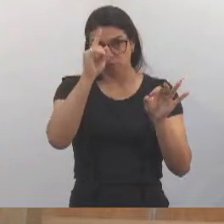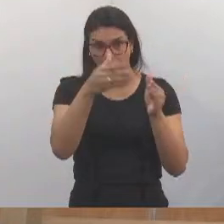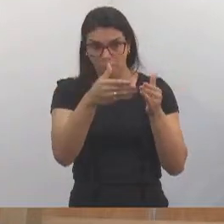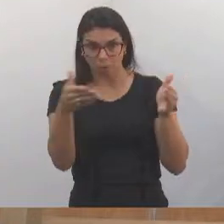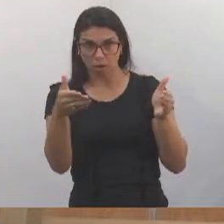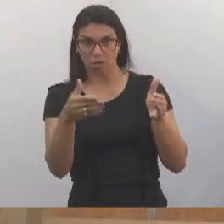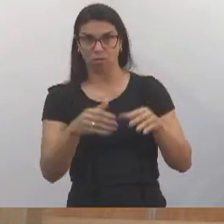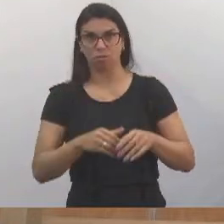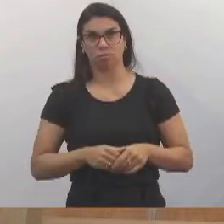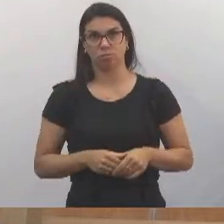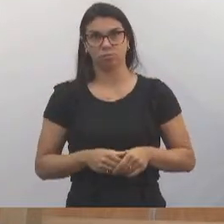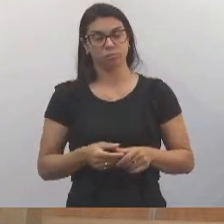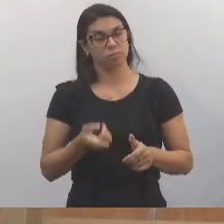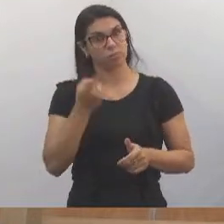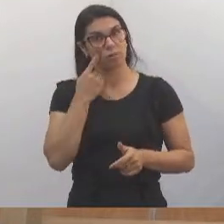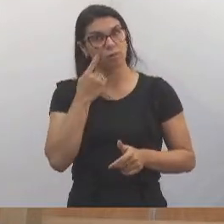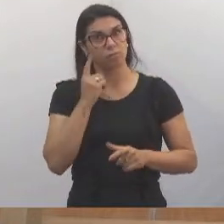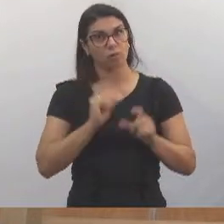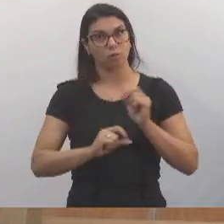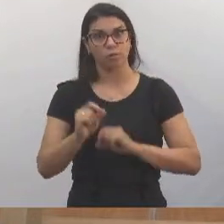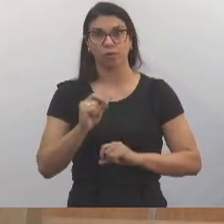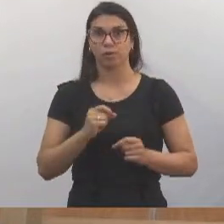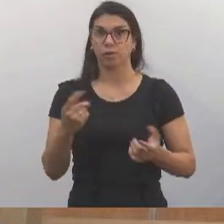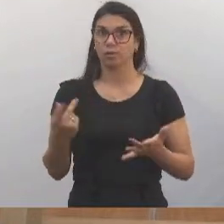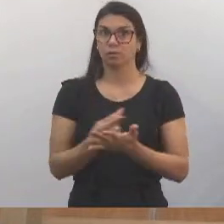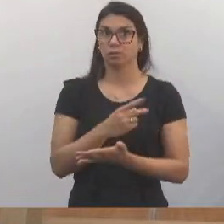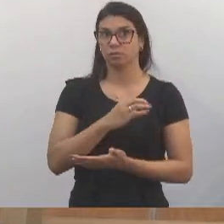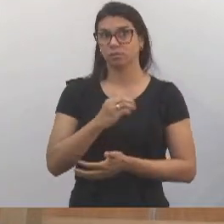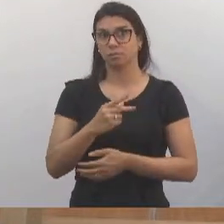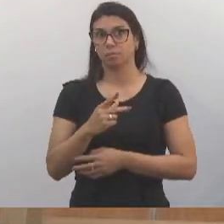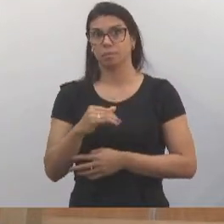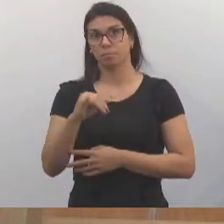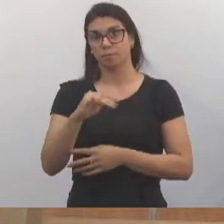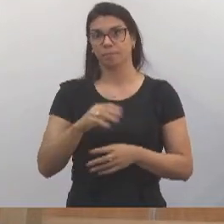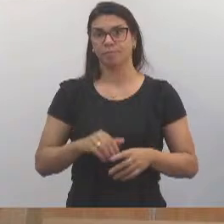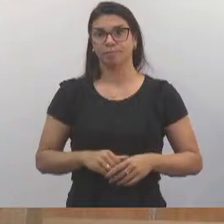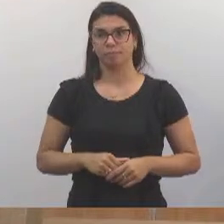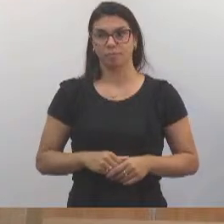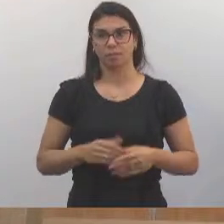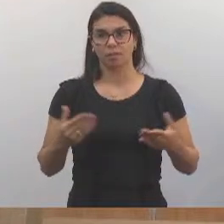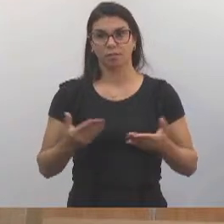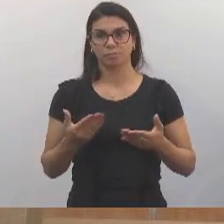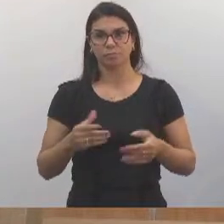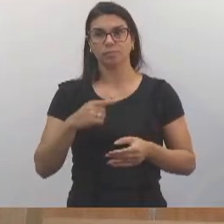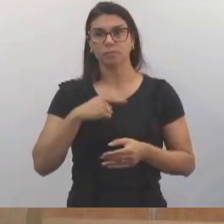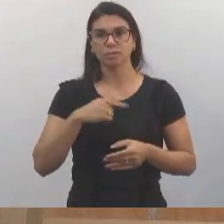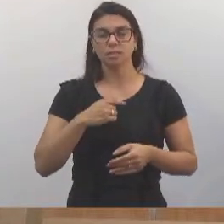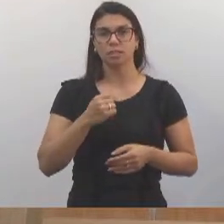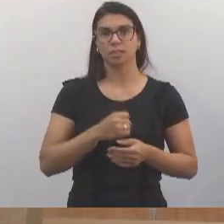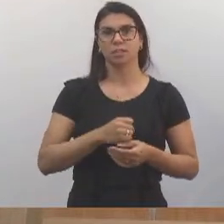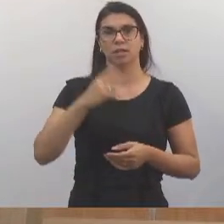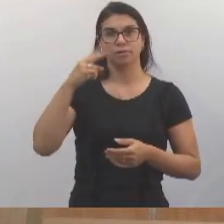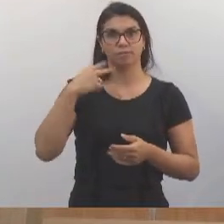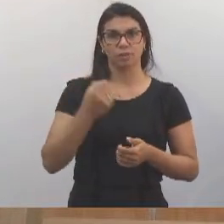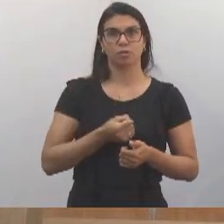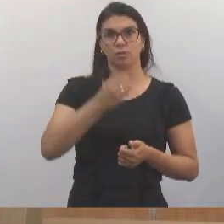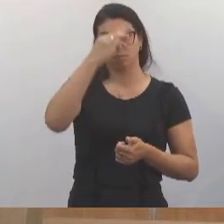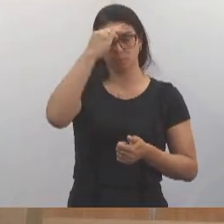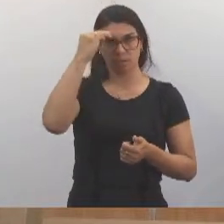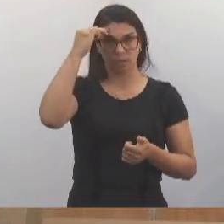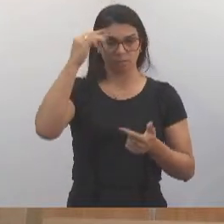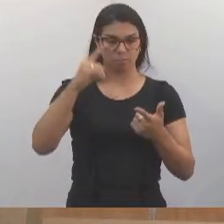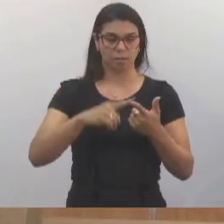que vai dar essa CPI. Agora a comissão foi composta, tem a vereadora Maria Amélia, o